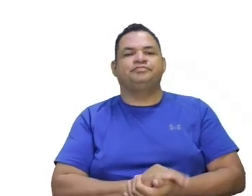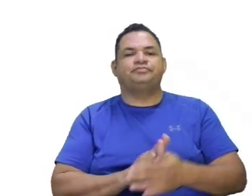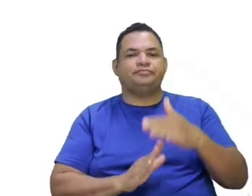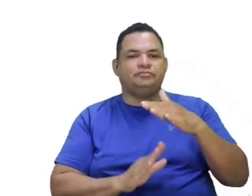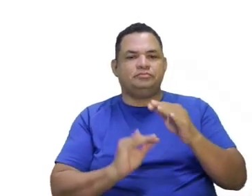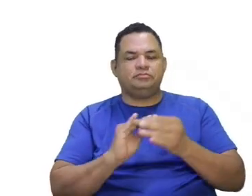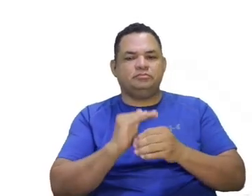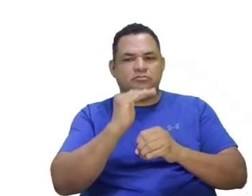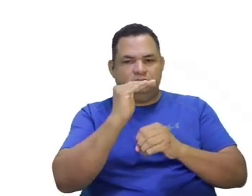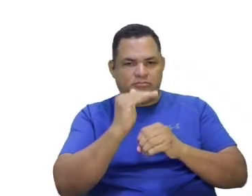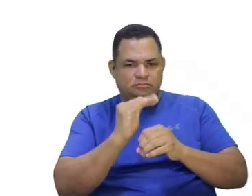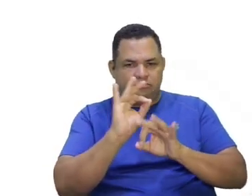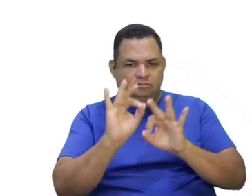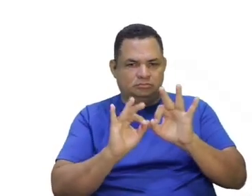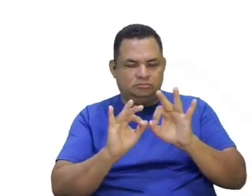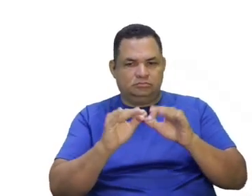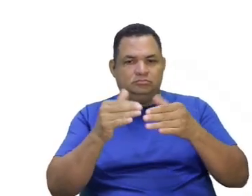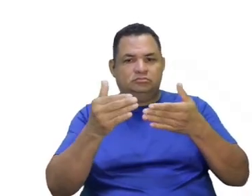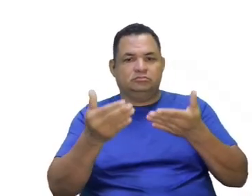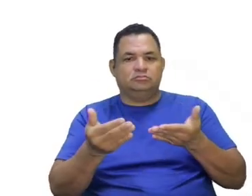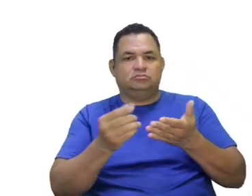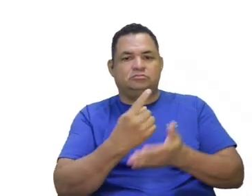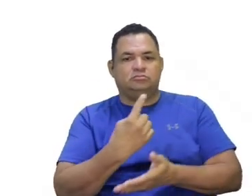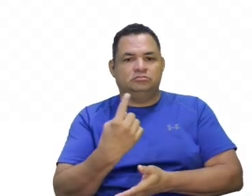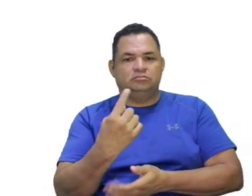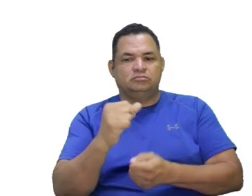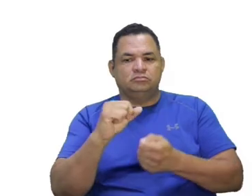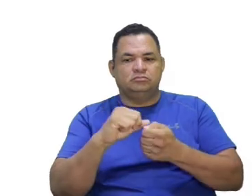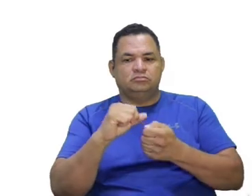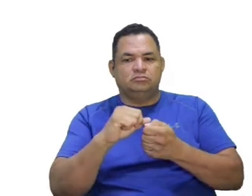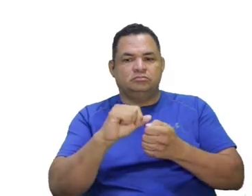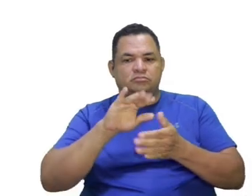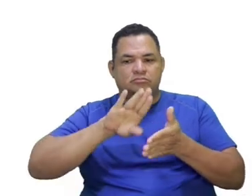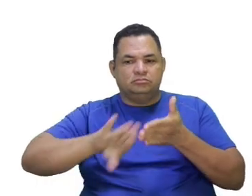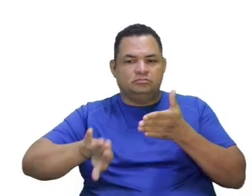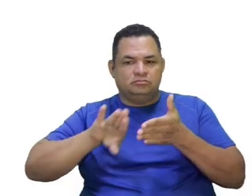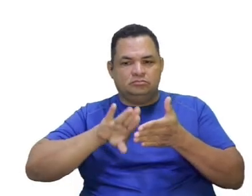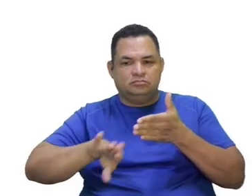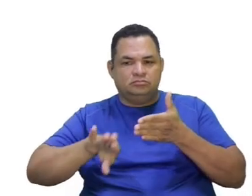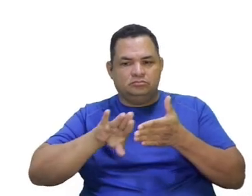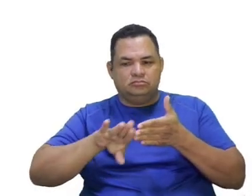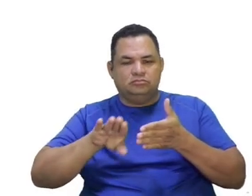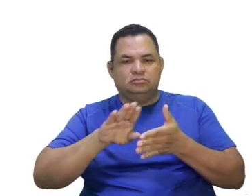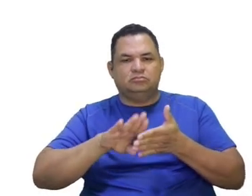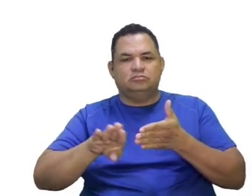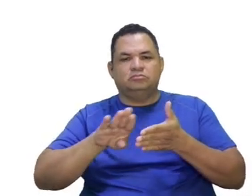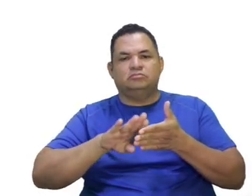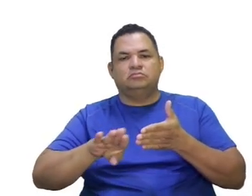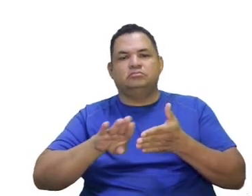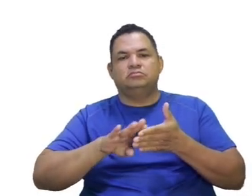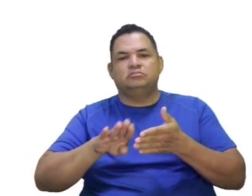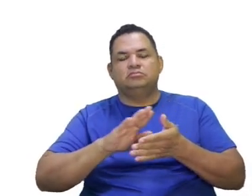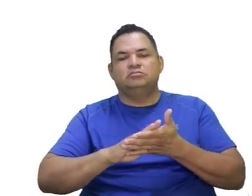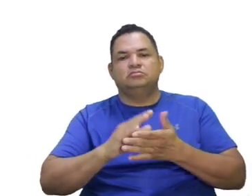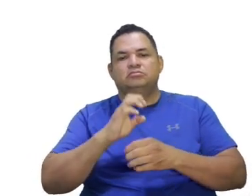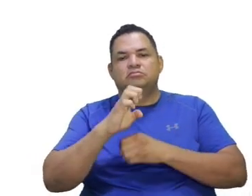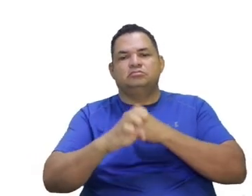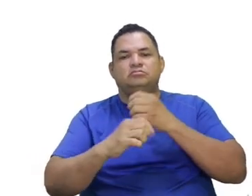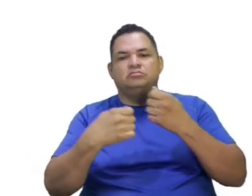mais externo da camada dele que nós vamos fazer a retirada desse elétron. Então,